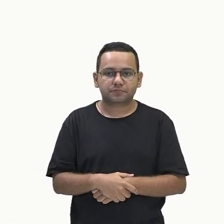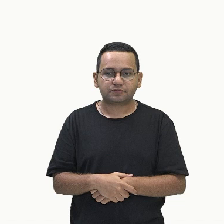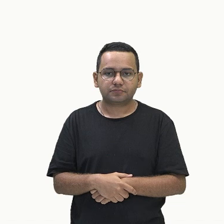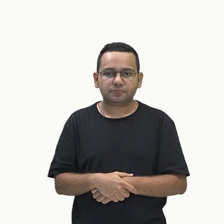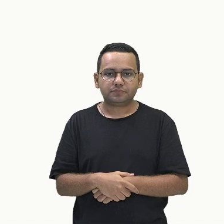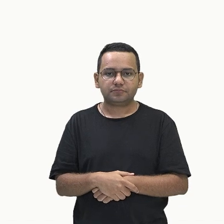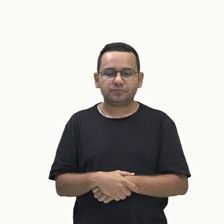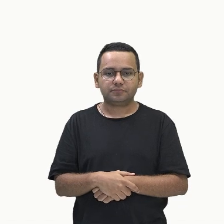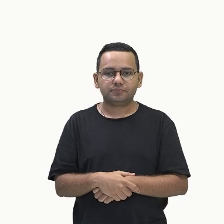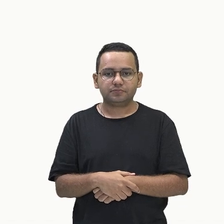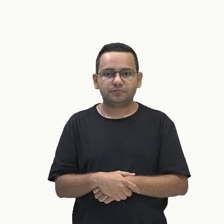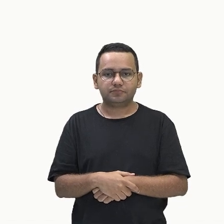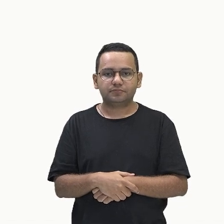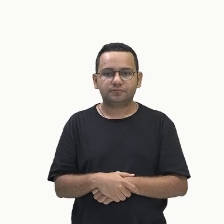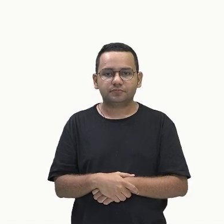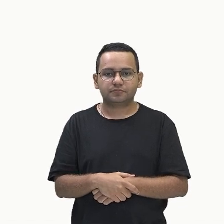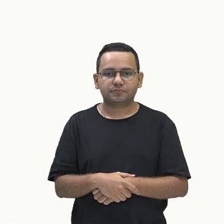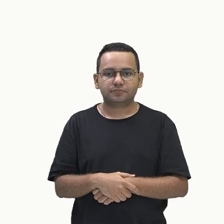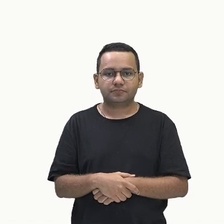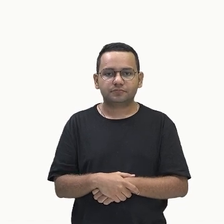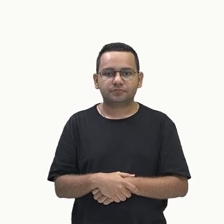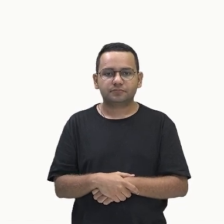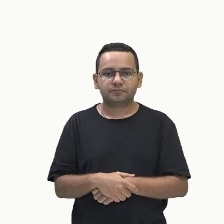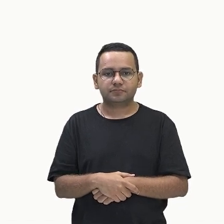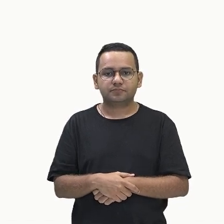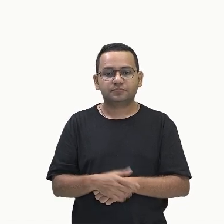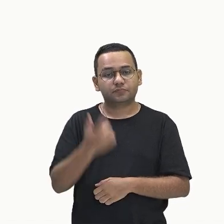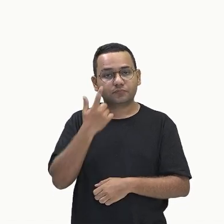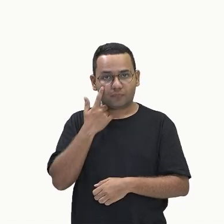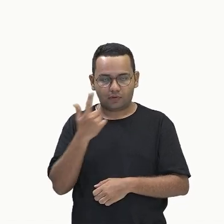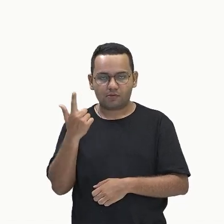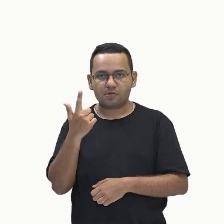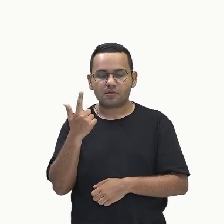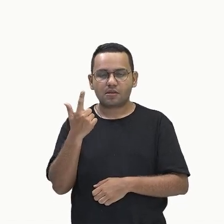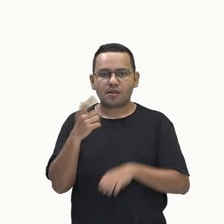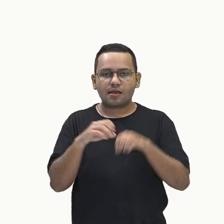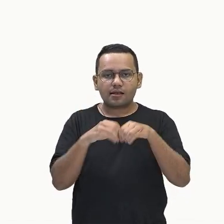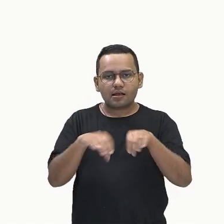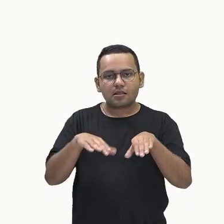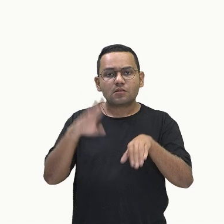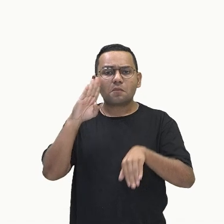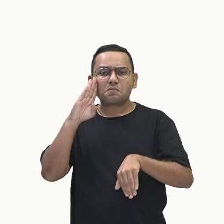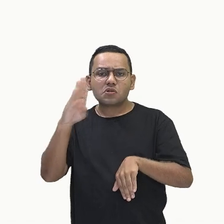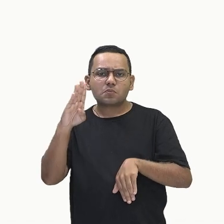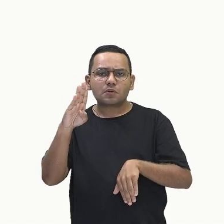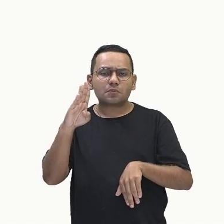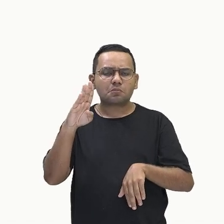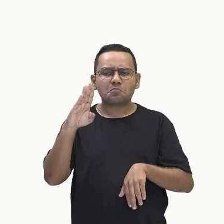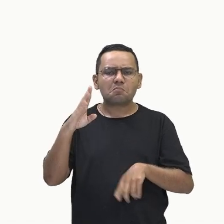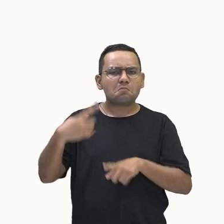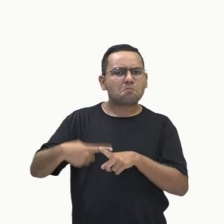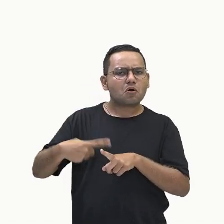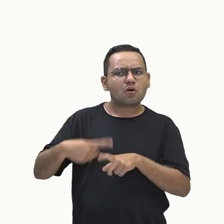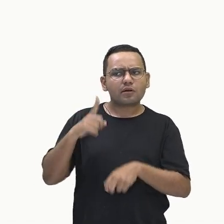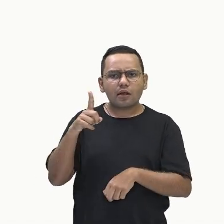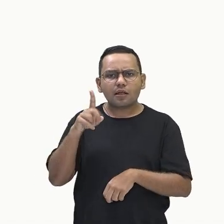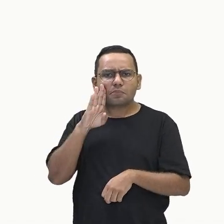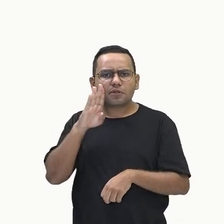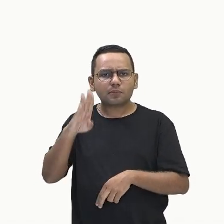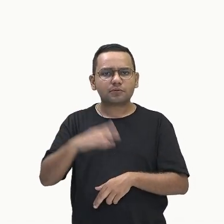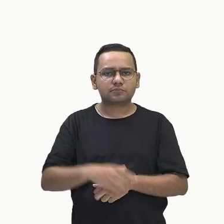Voltando a glândula mestra, como mencionada, né? Por que essa glândula é